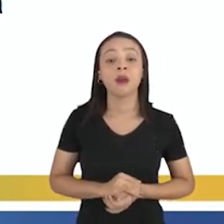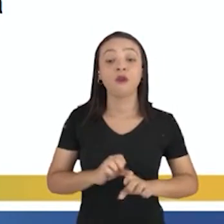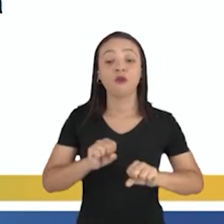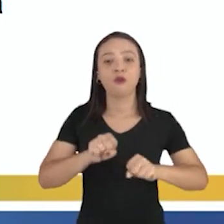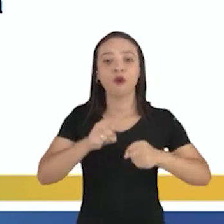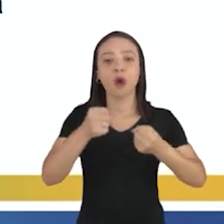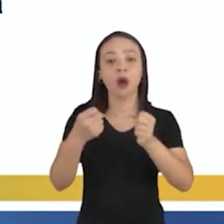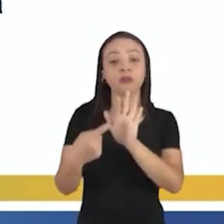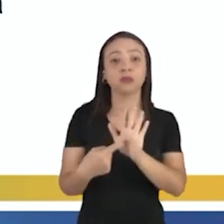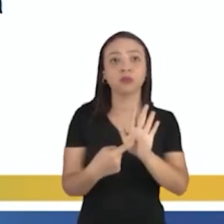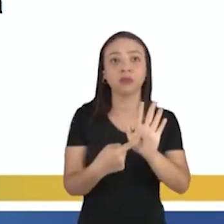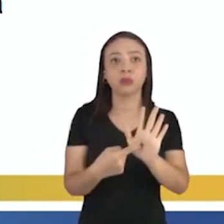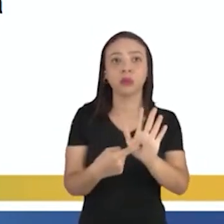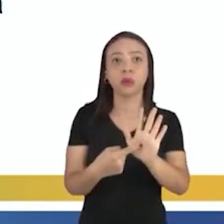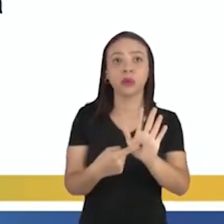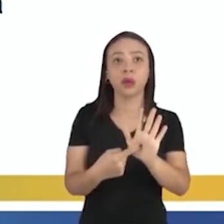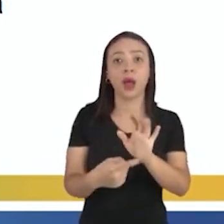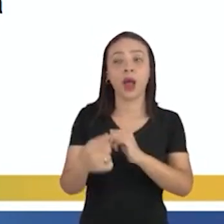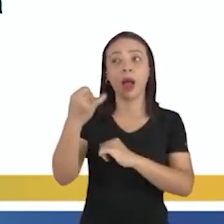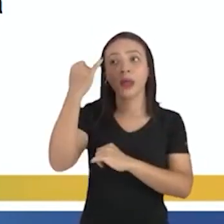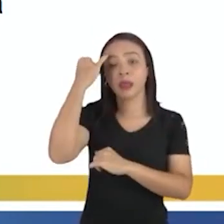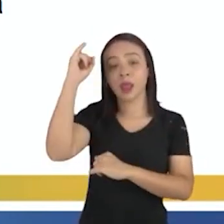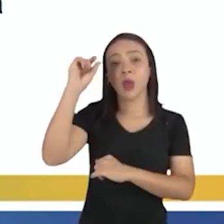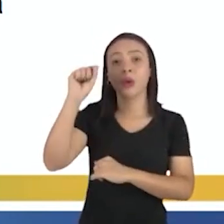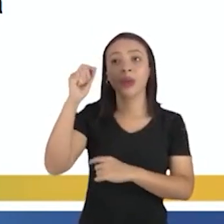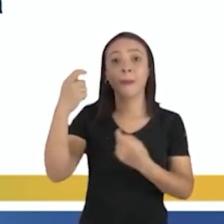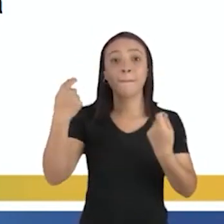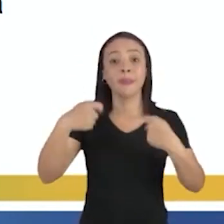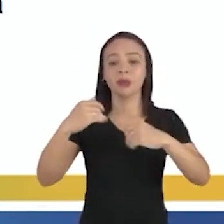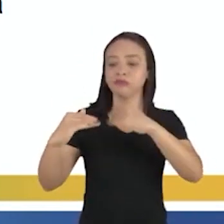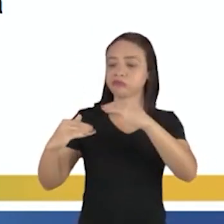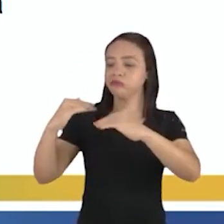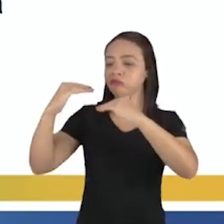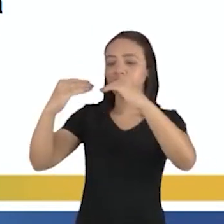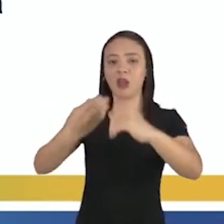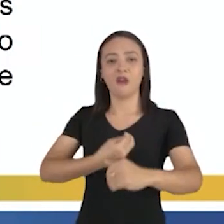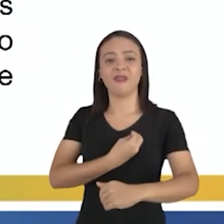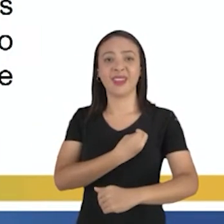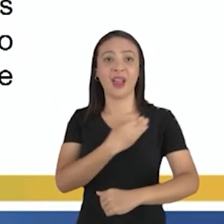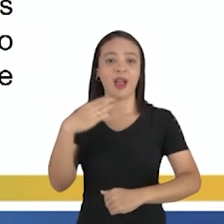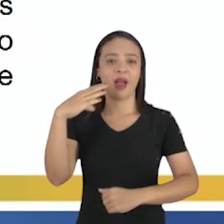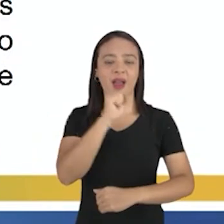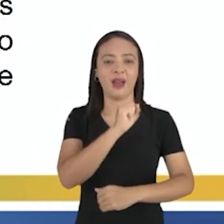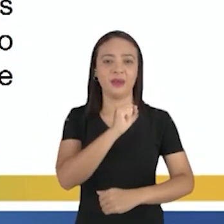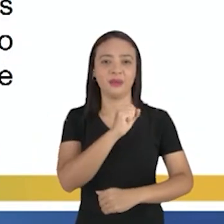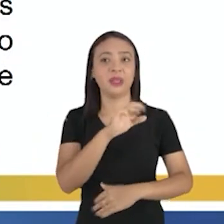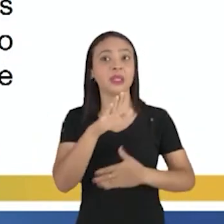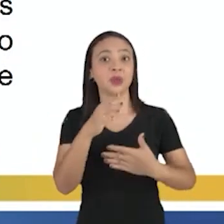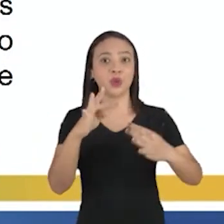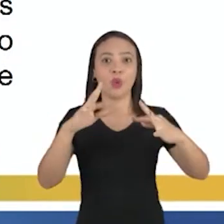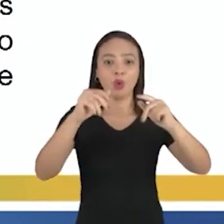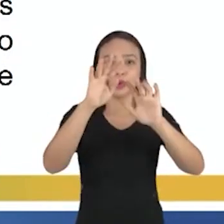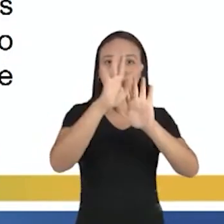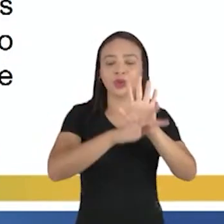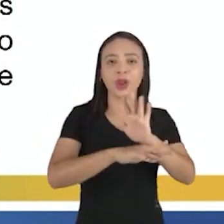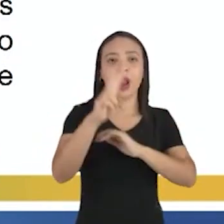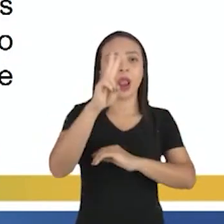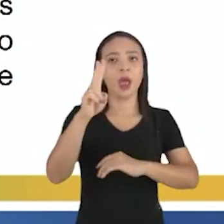do súbito amadurecimento. Percebam que em todo o texto ele vai fazendo essa construção. As